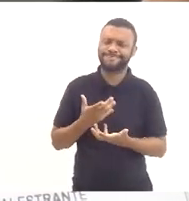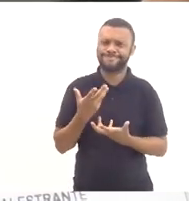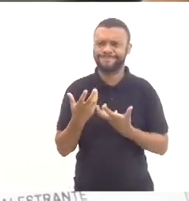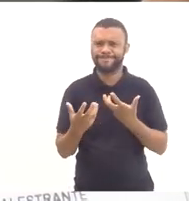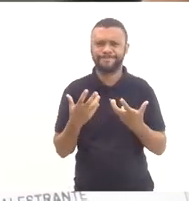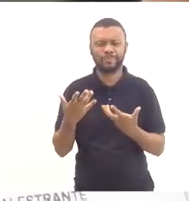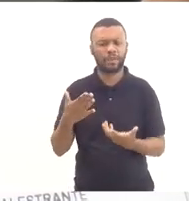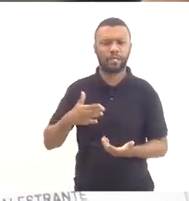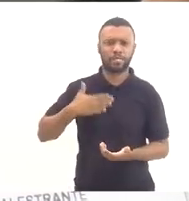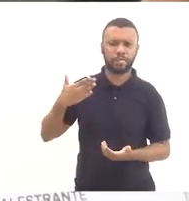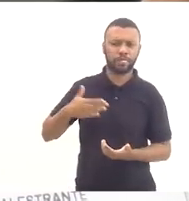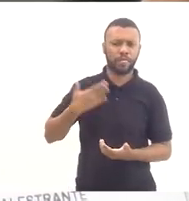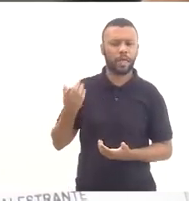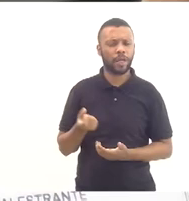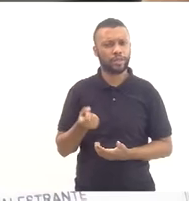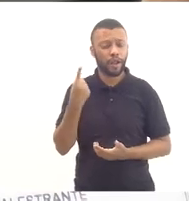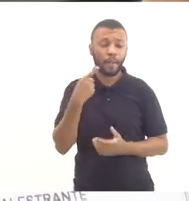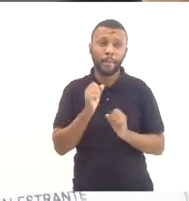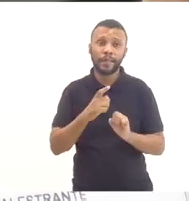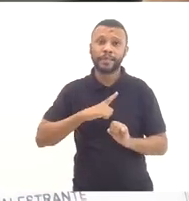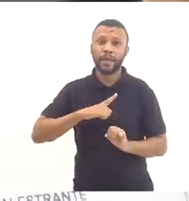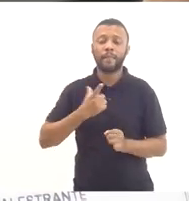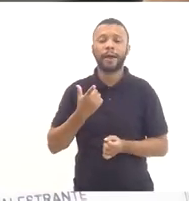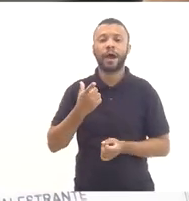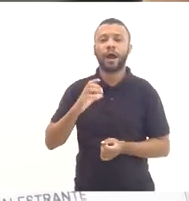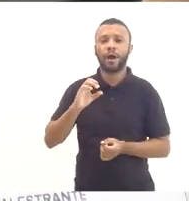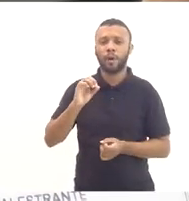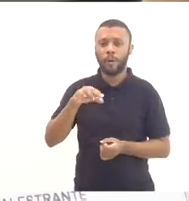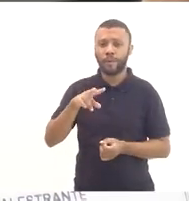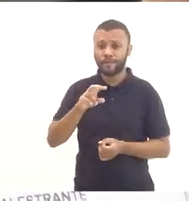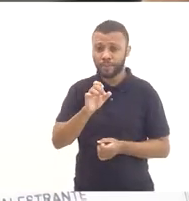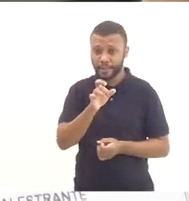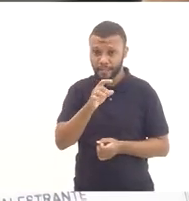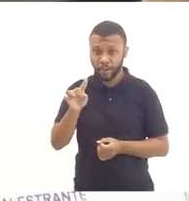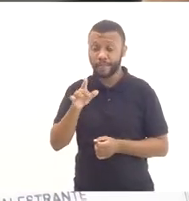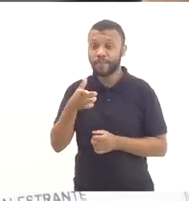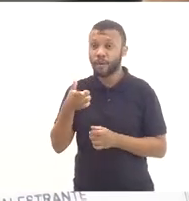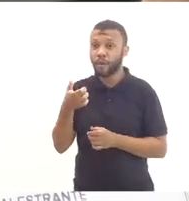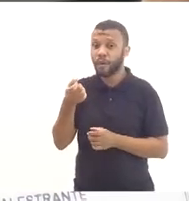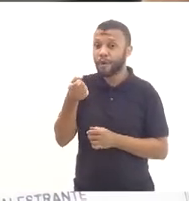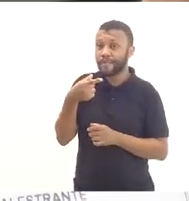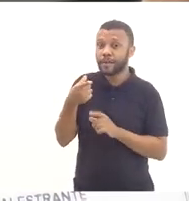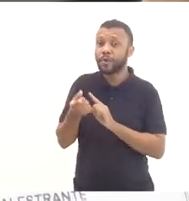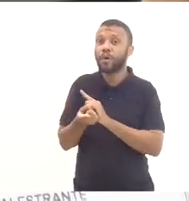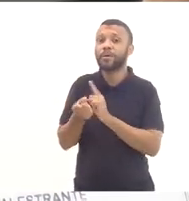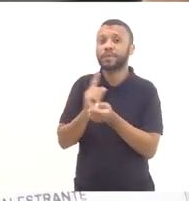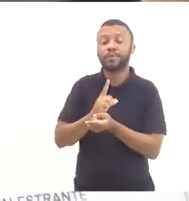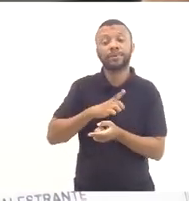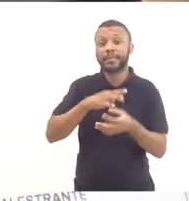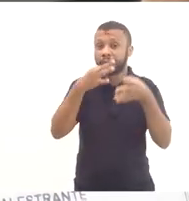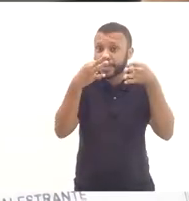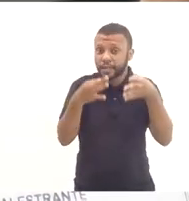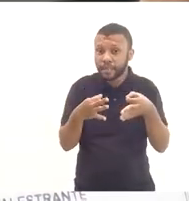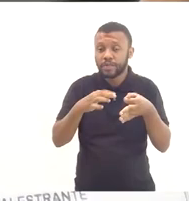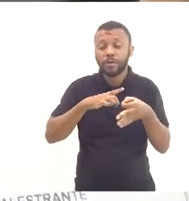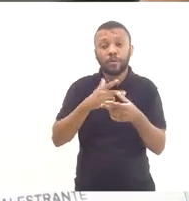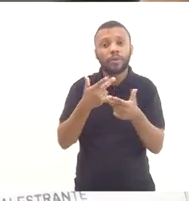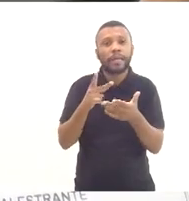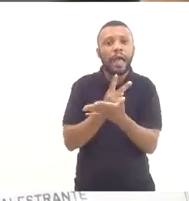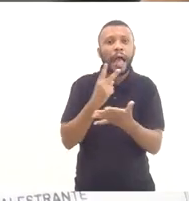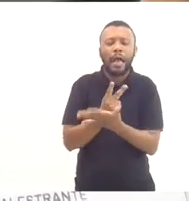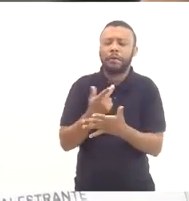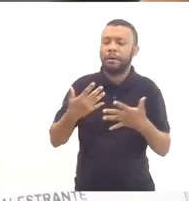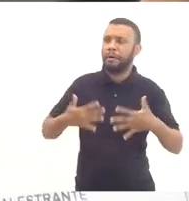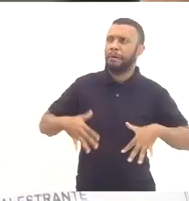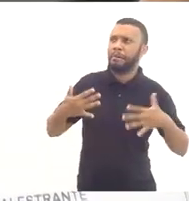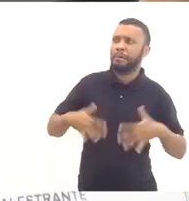tô achando estranho ele pode está tendo uma convulsão atípica aí foi o efeito contrário né eu tinha certeza que tinha alguma coisa errada fiquei apavorada com